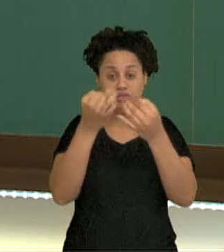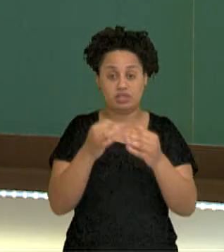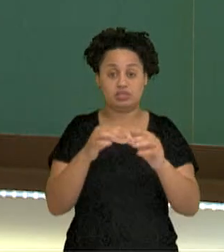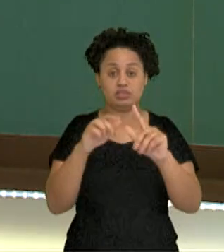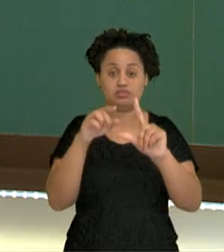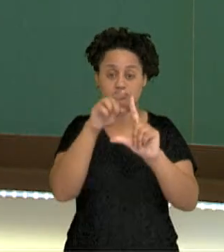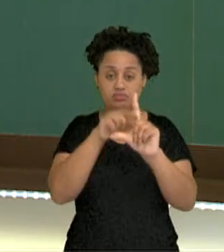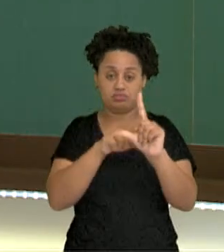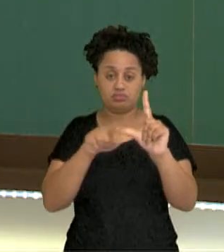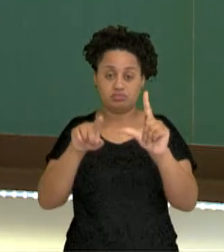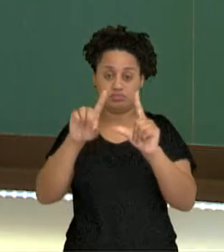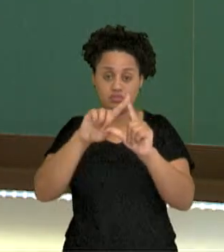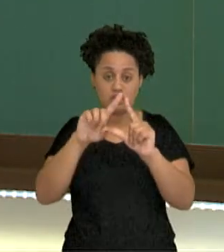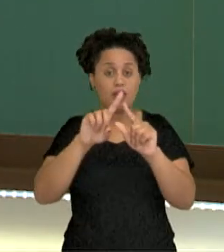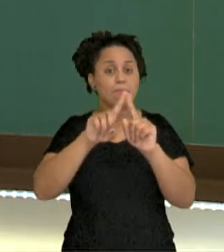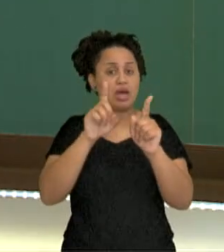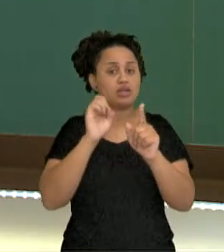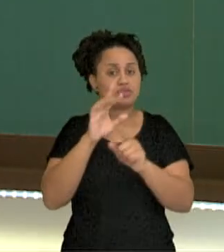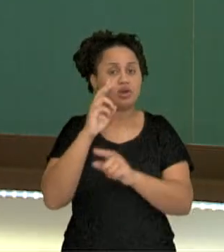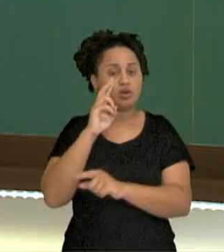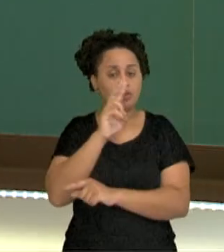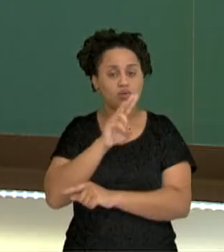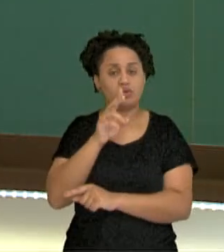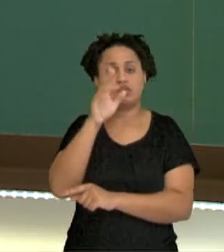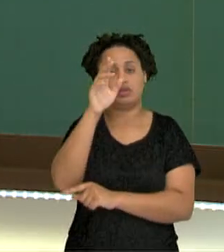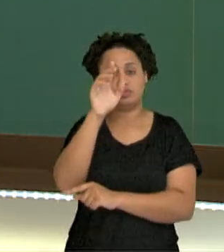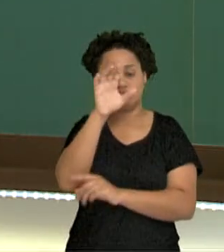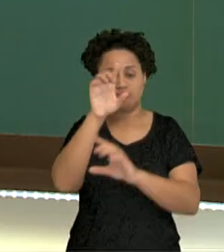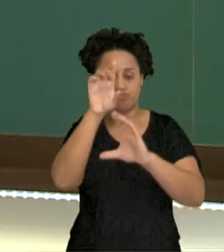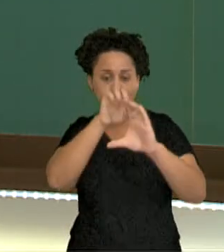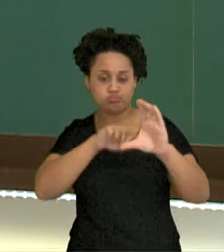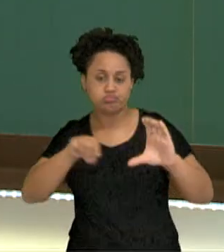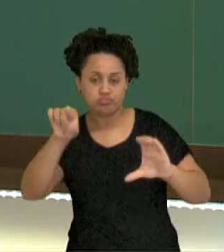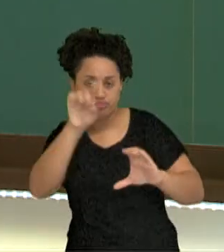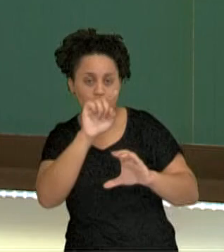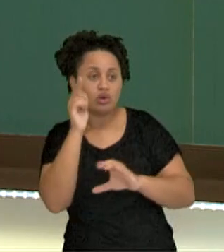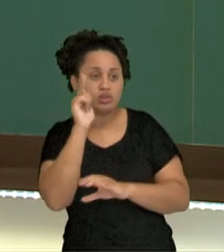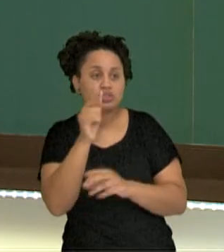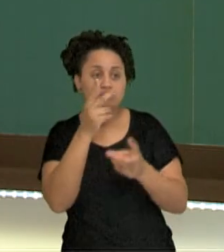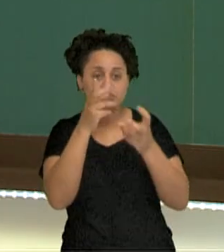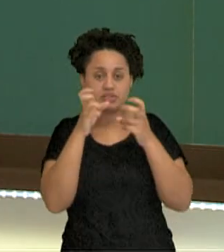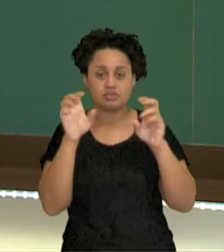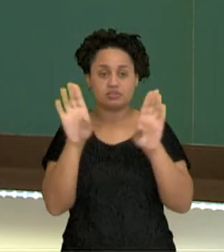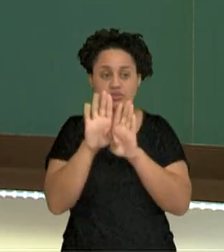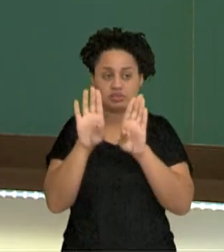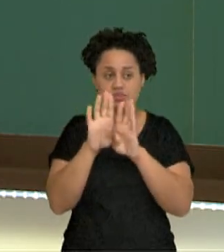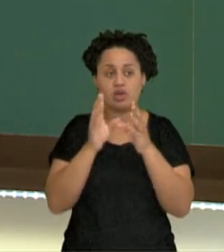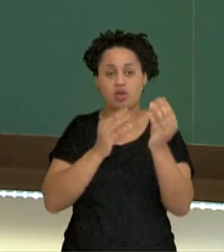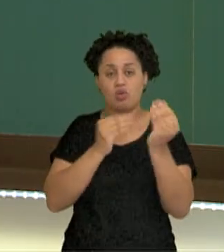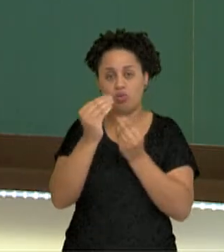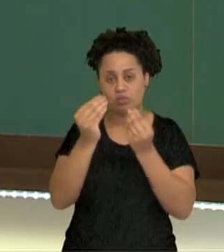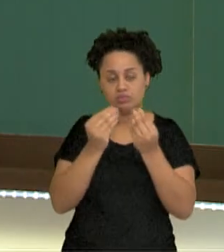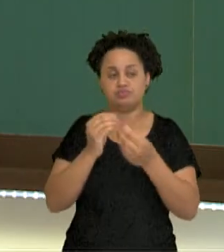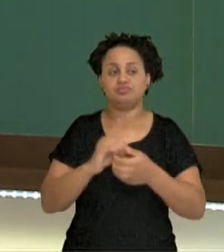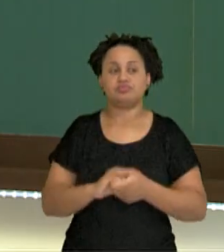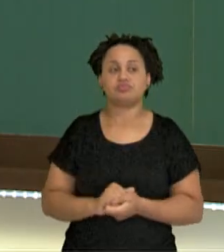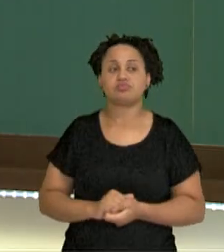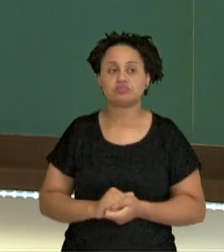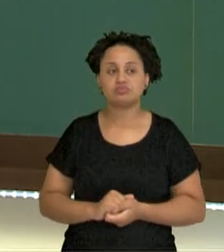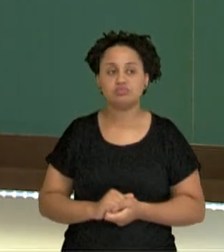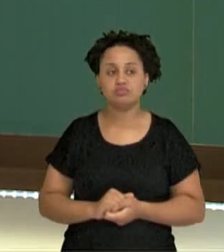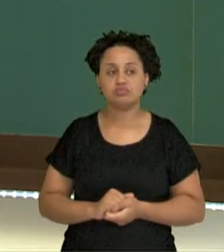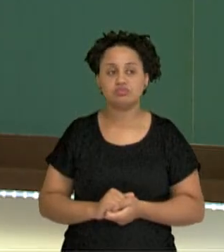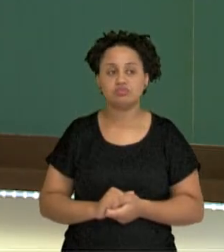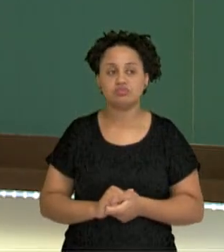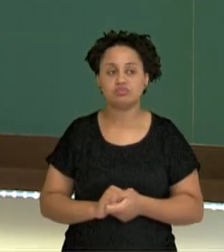como visualizar somente na circunferência, sem precisar do auxílio do triângulo retângulo. Como? A projeção